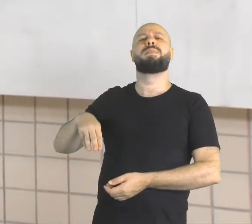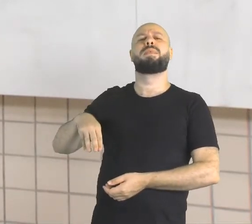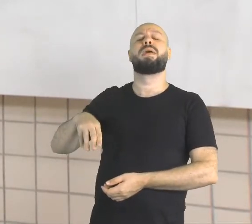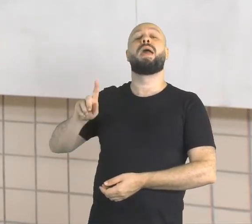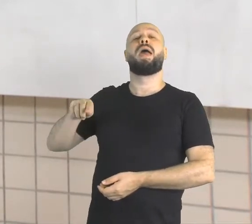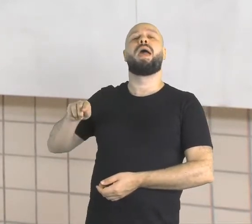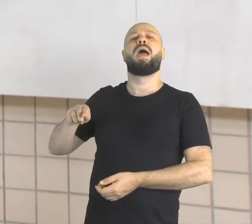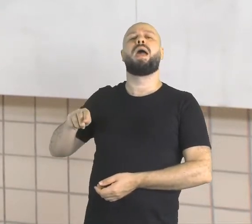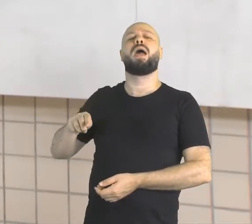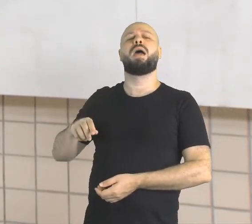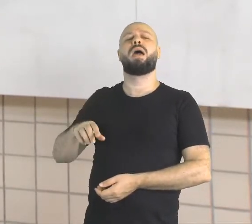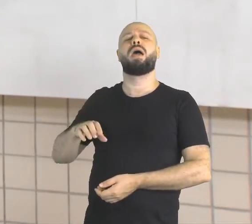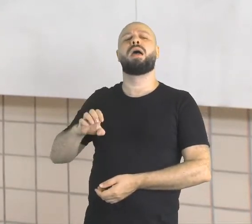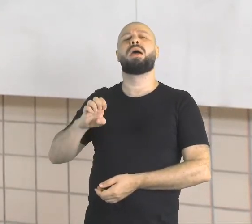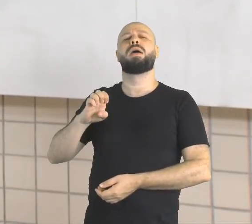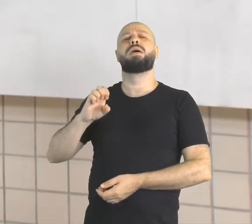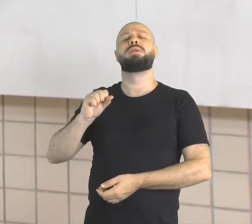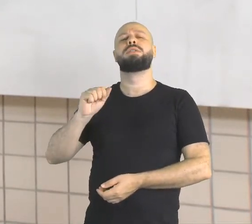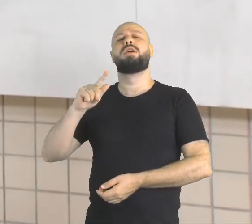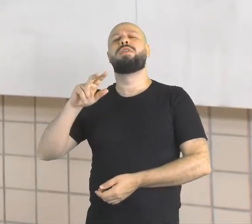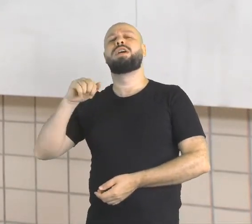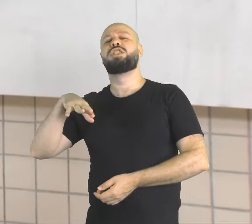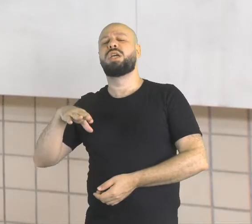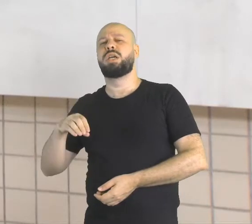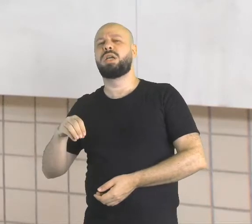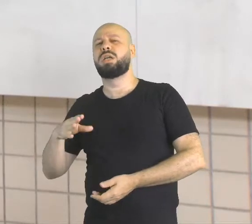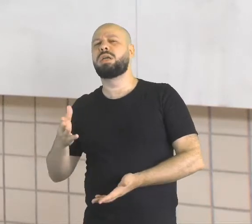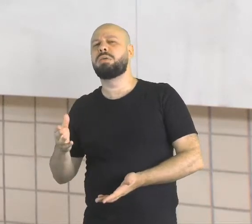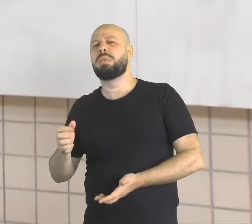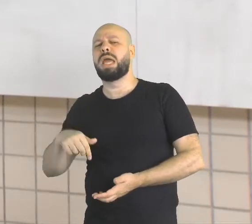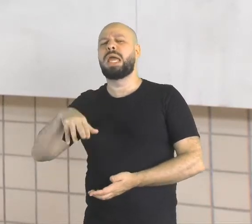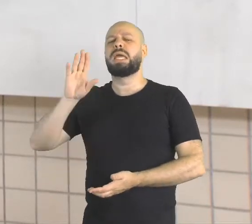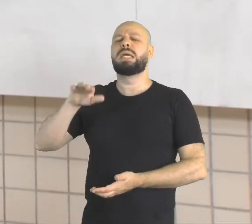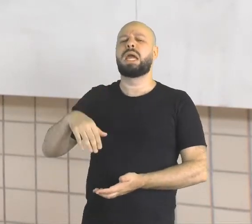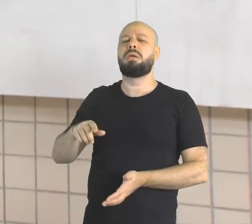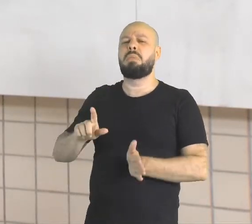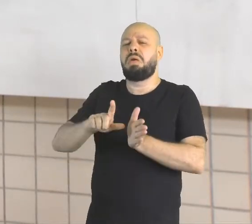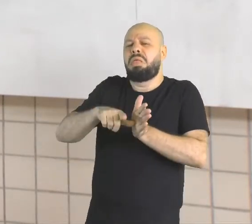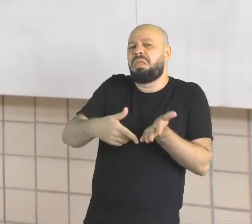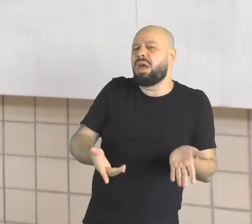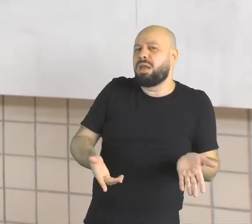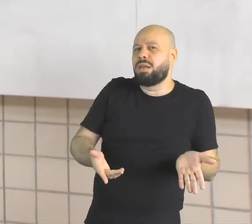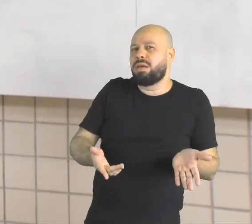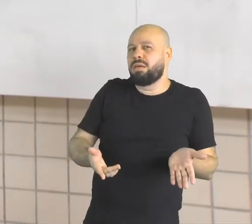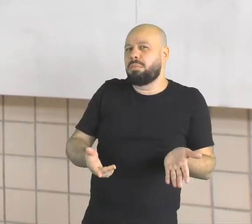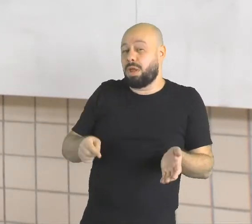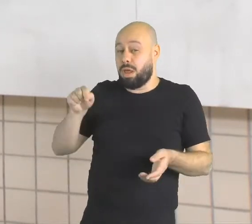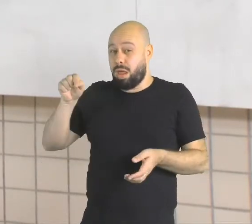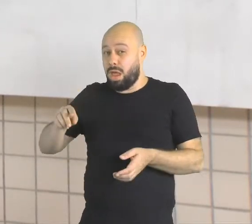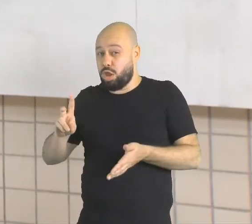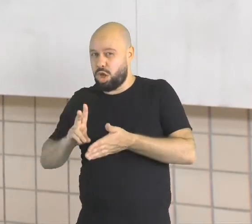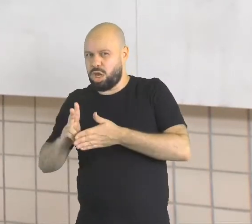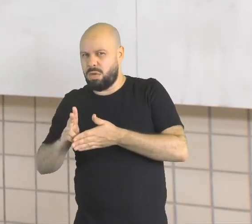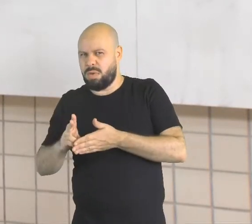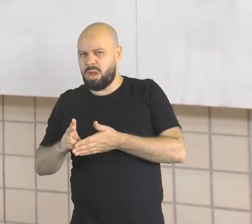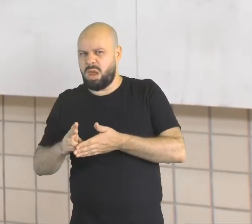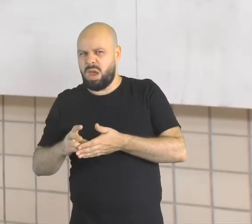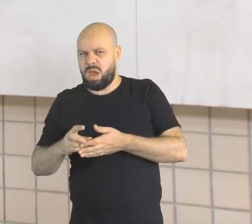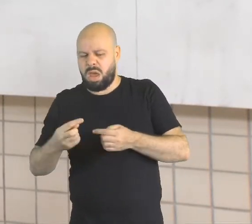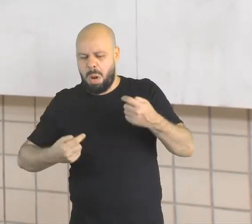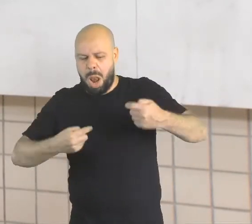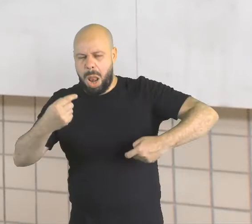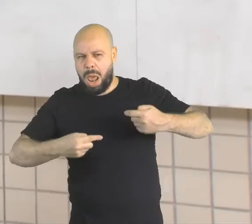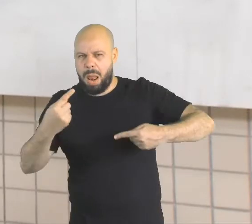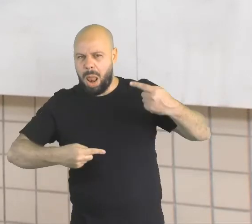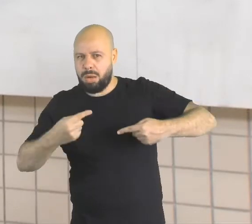selvagem? Quem seria o atrasado? O indígena que não procurava guerra com o português,